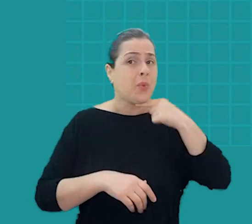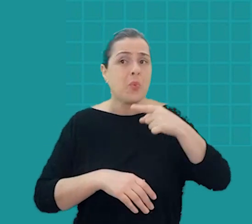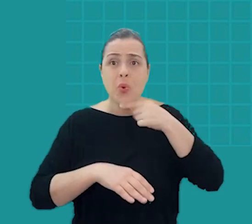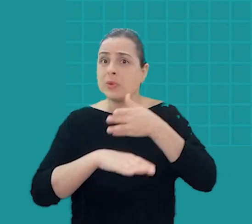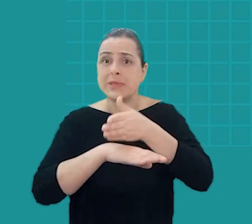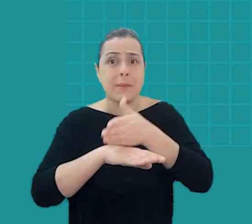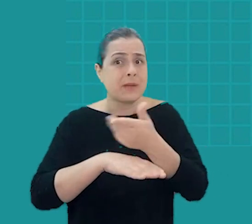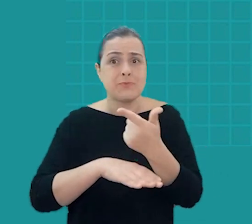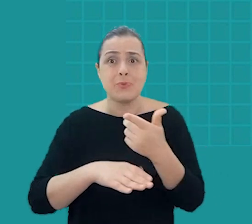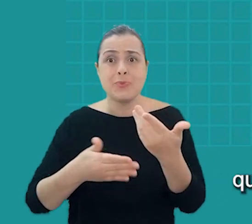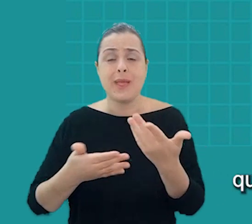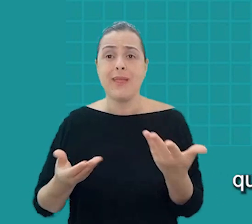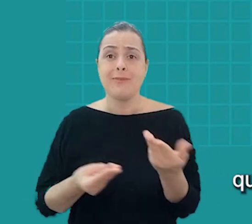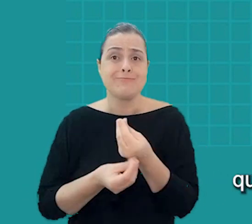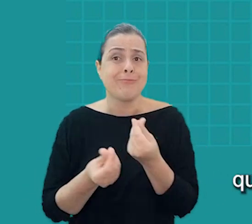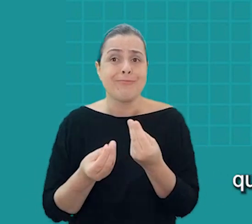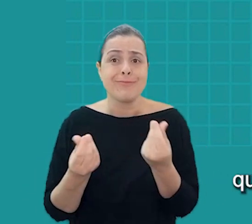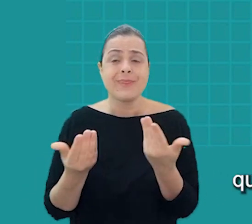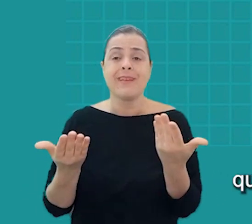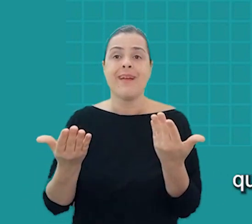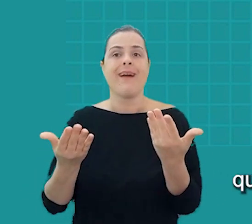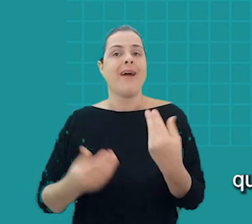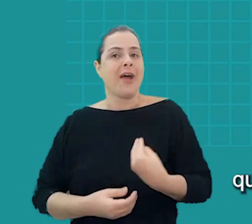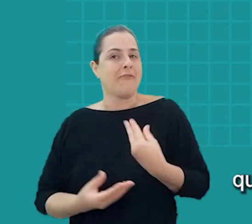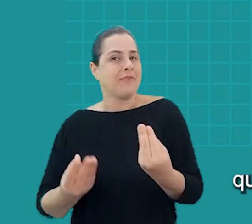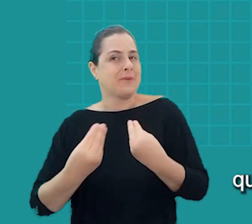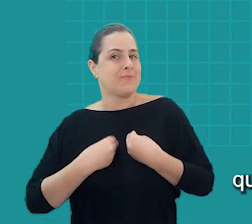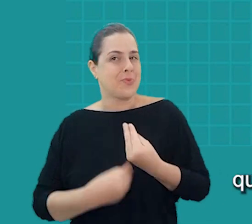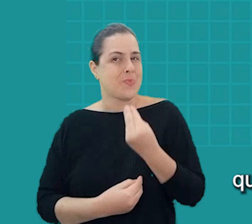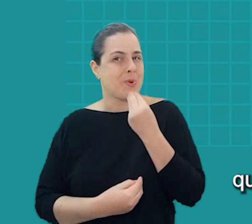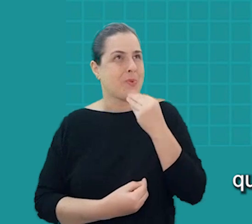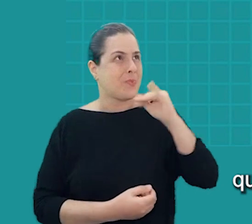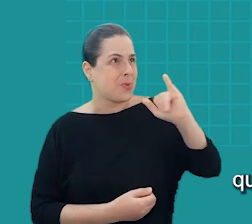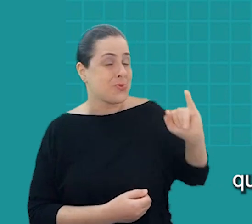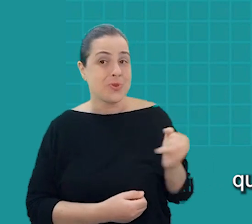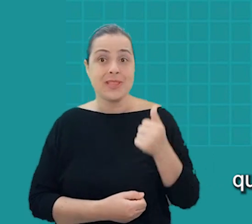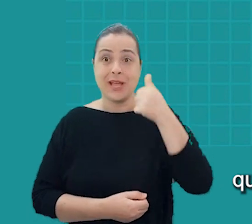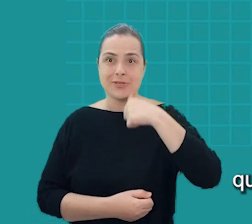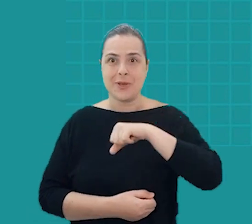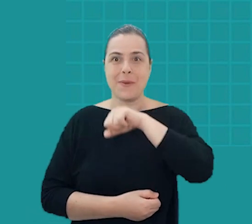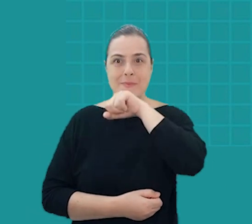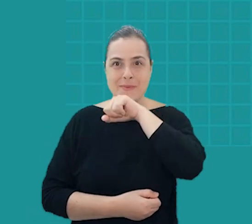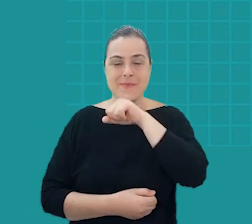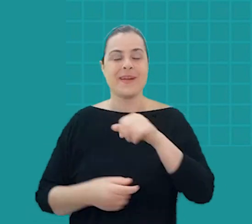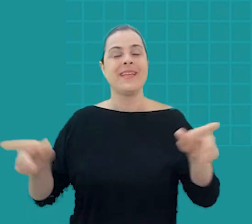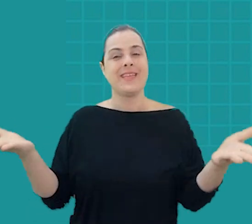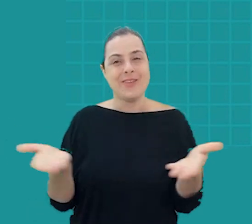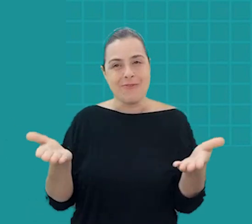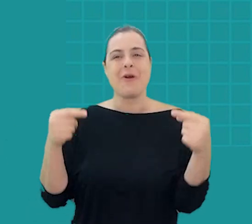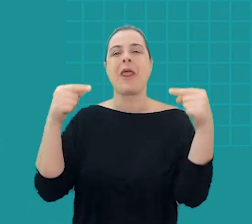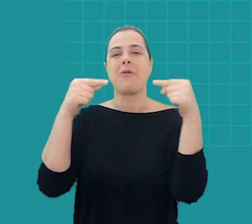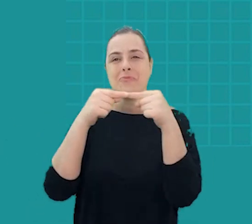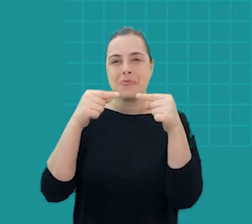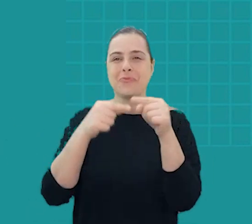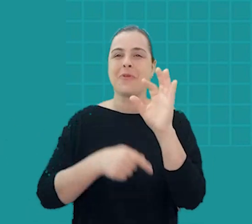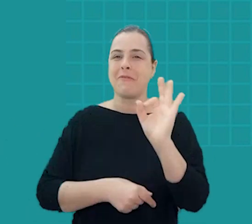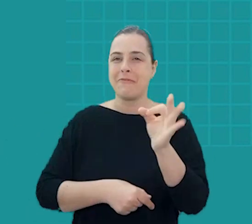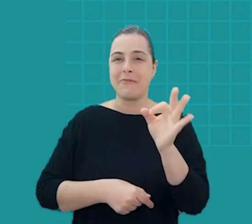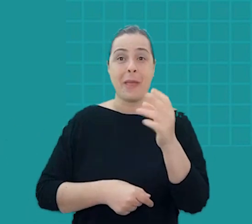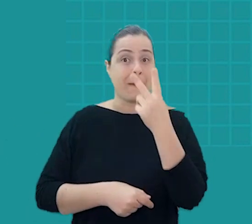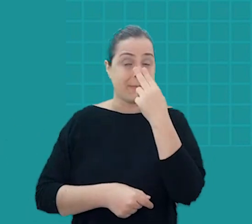vida acabou mudando com uma grande oportunidade que a minha mãe, que isso tem tudo a ver, que hoje foi a ficha